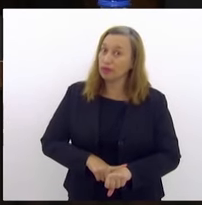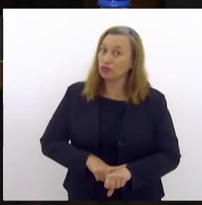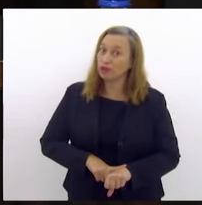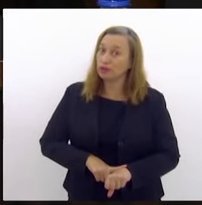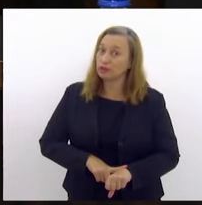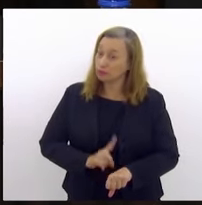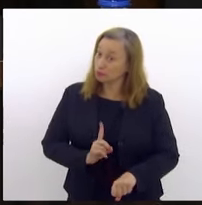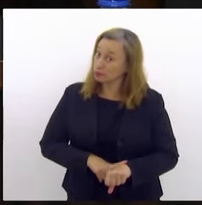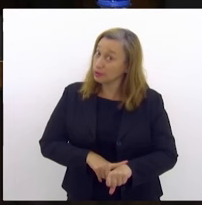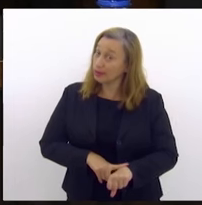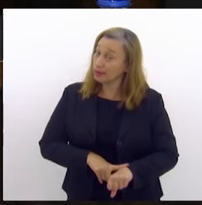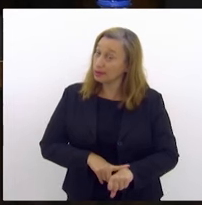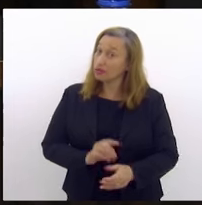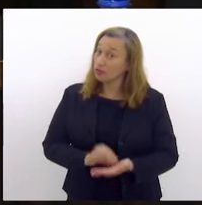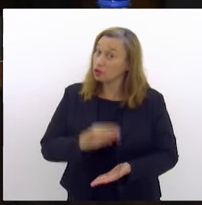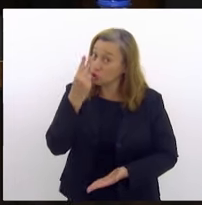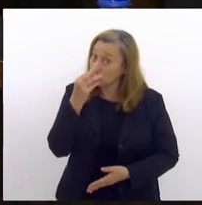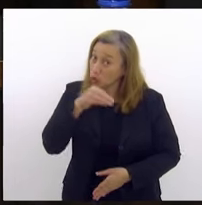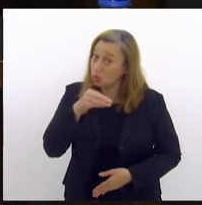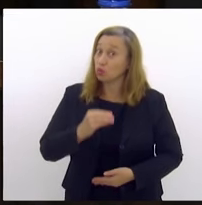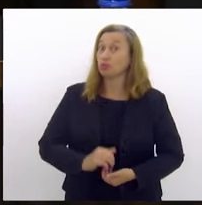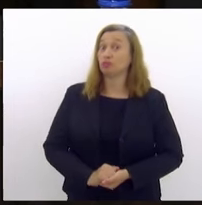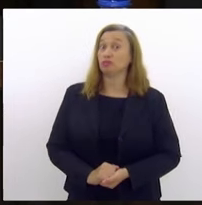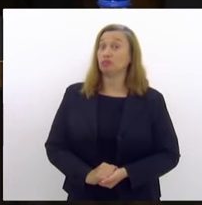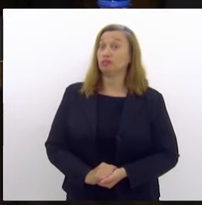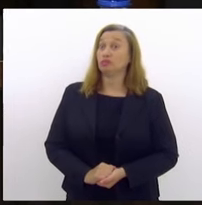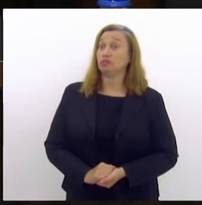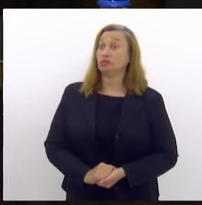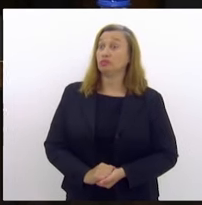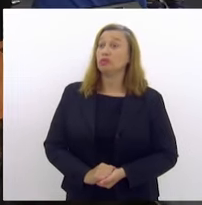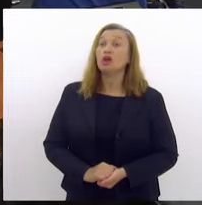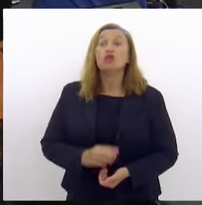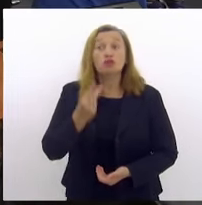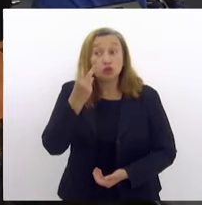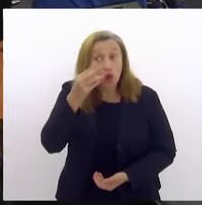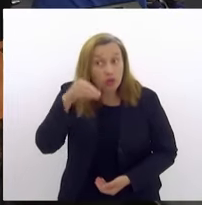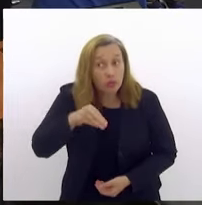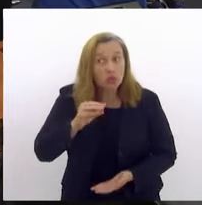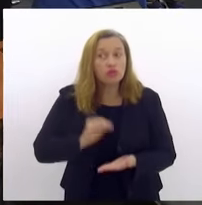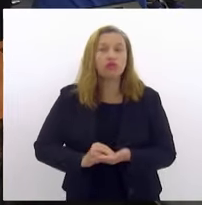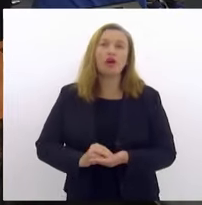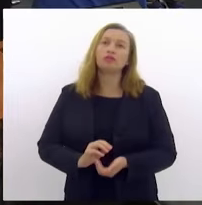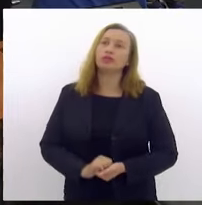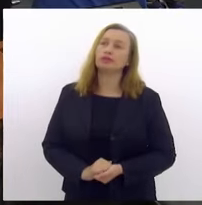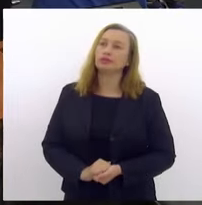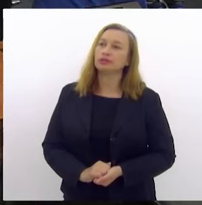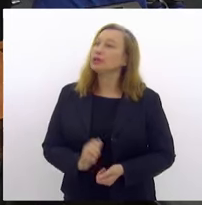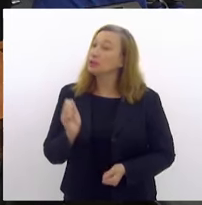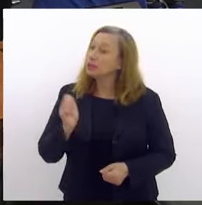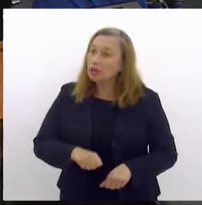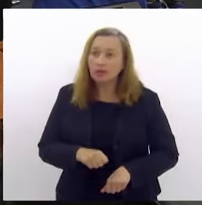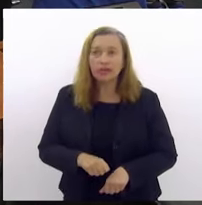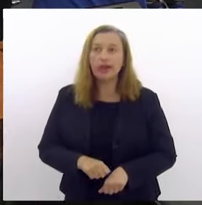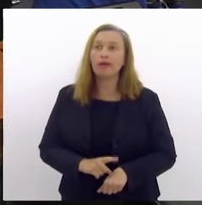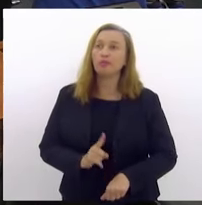tempo regimental. Só falta 2 minutos. Falta 2 minutos, ainda falta um projeto. Eu